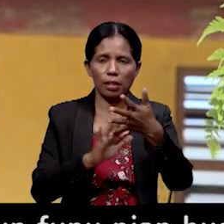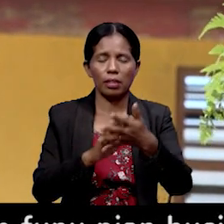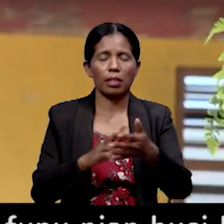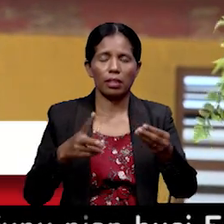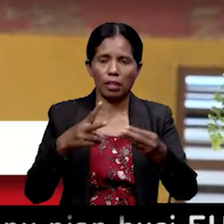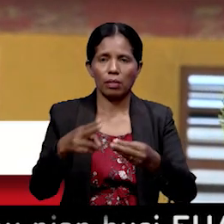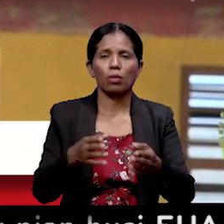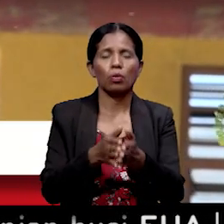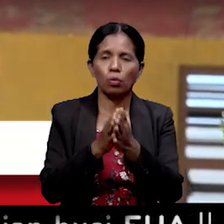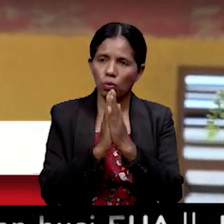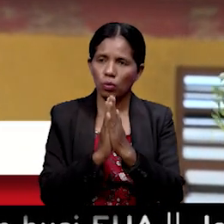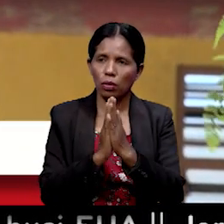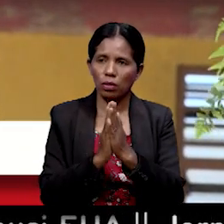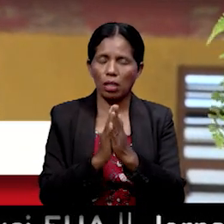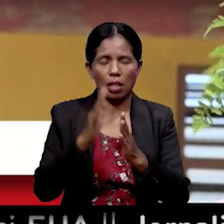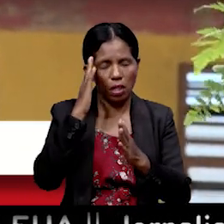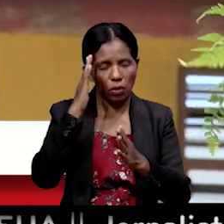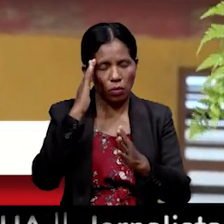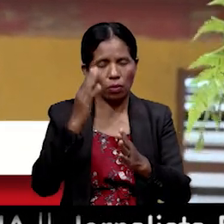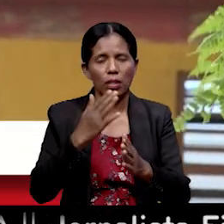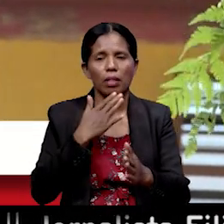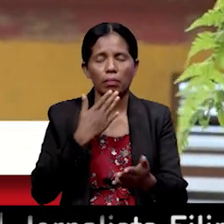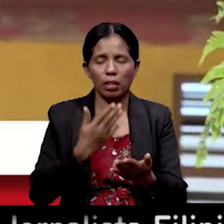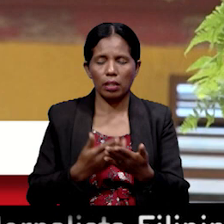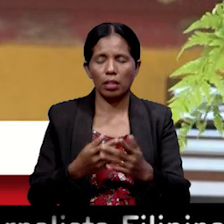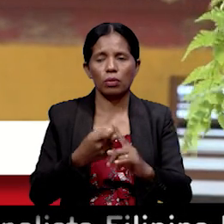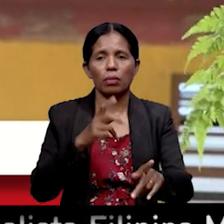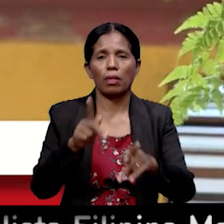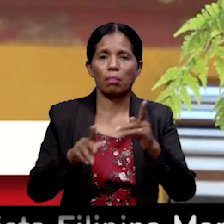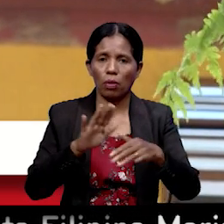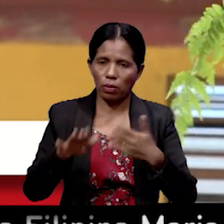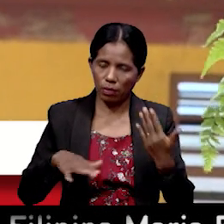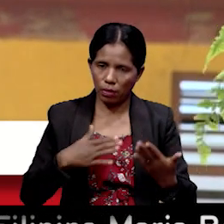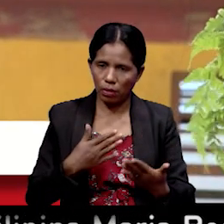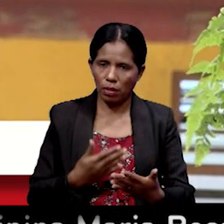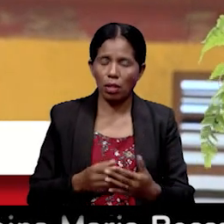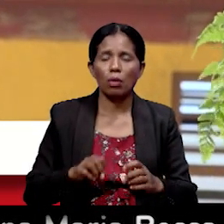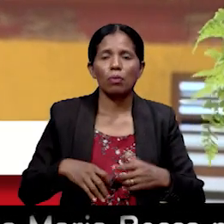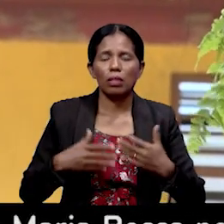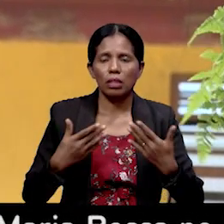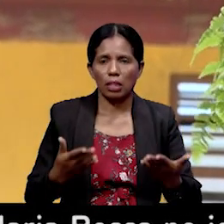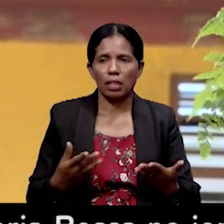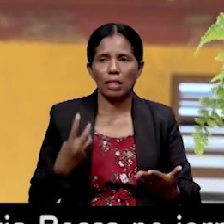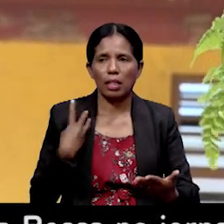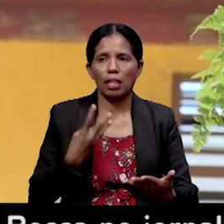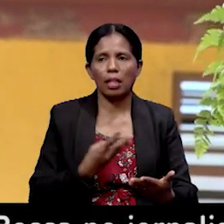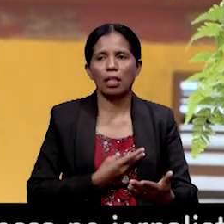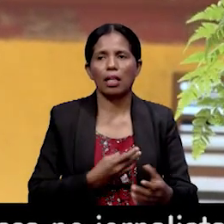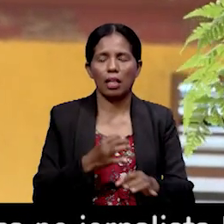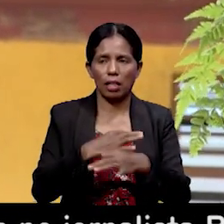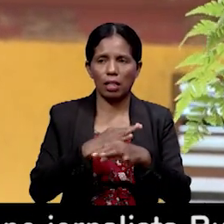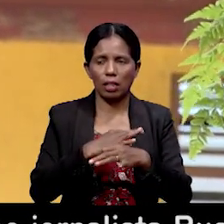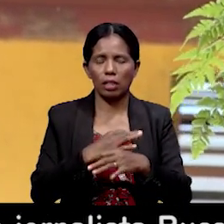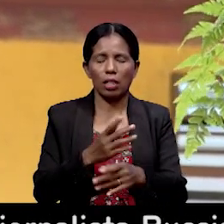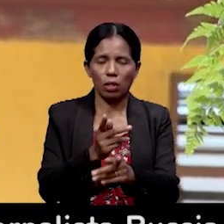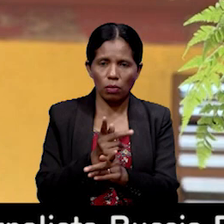Mas bem, o sua consciência moral ba comunidade sira hotu, o insama kai ita, hadia